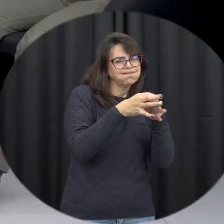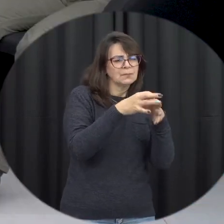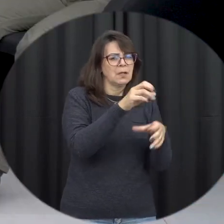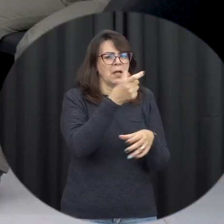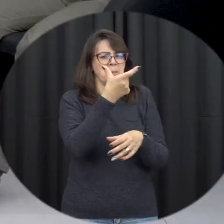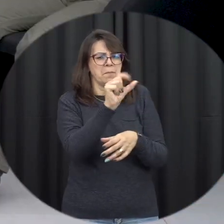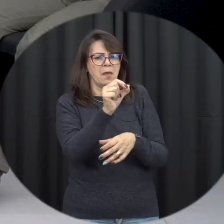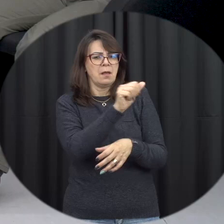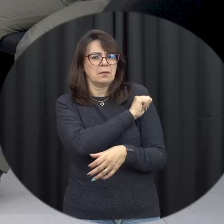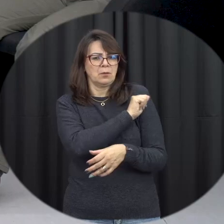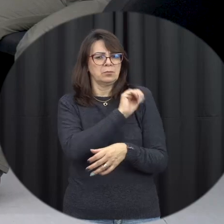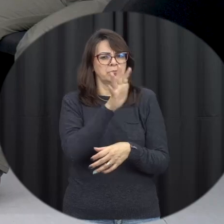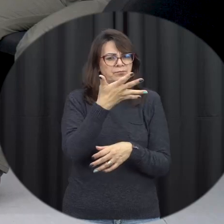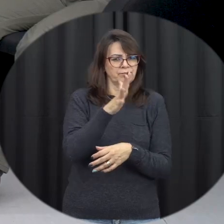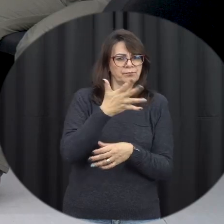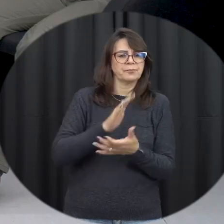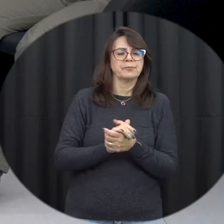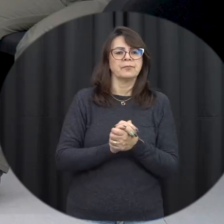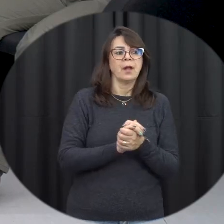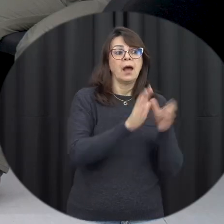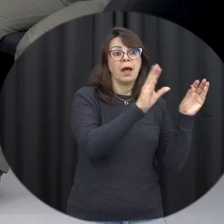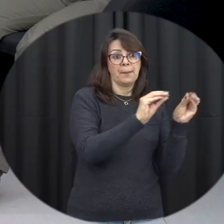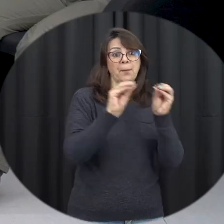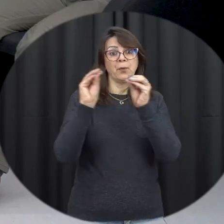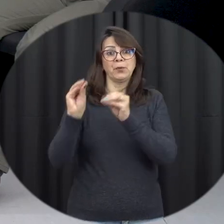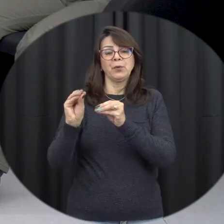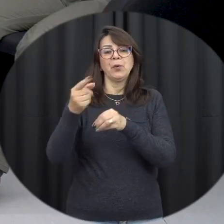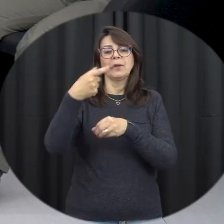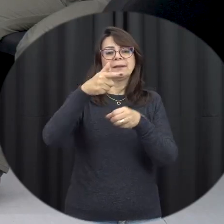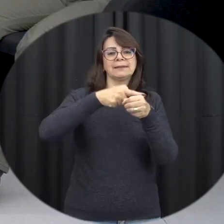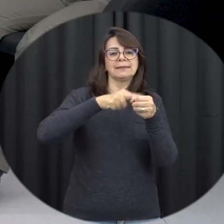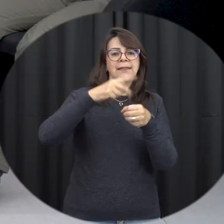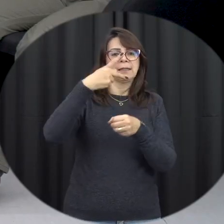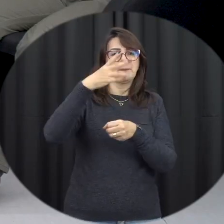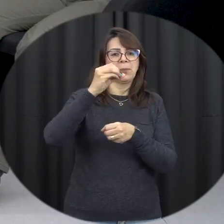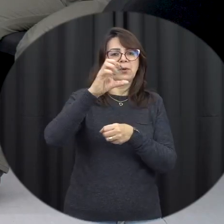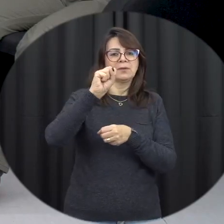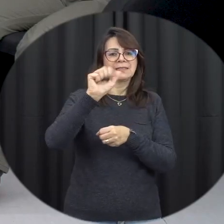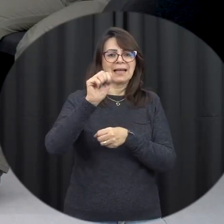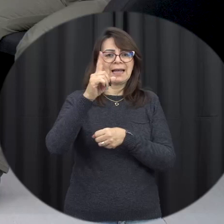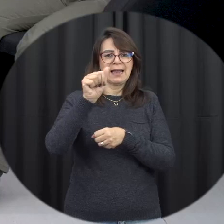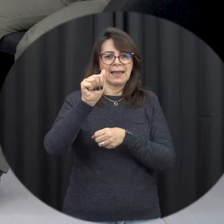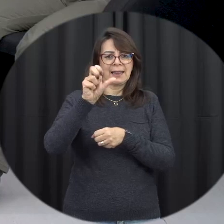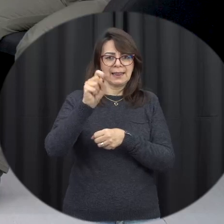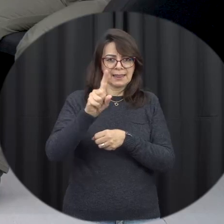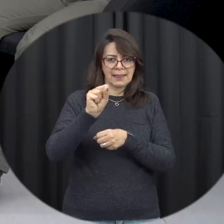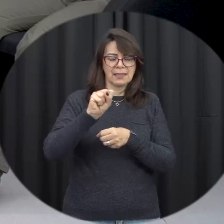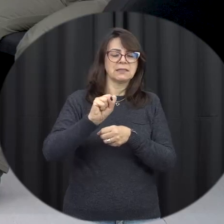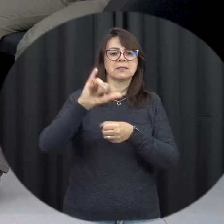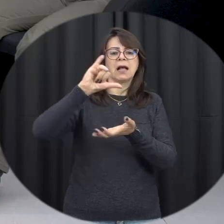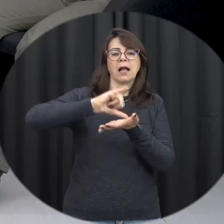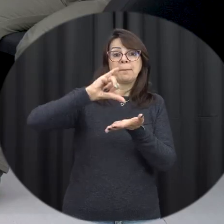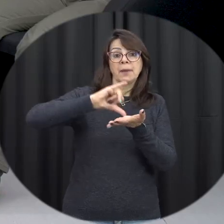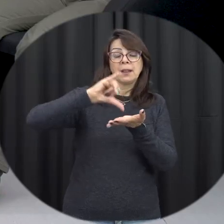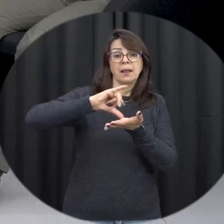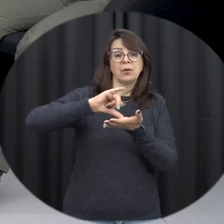em torno de 10 aproximadamente, a gente foi estudar para Posadas, que é a capital da província de Misiones, que era